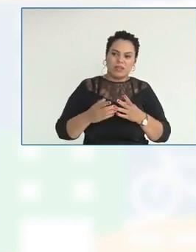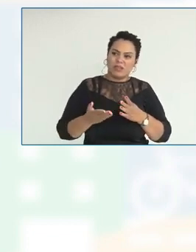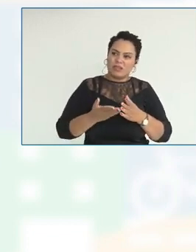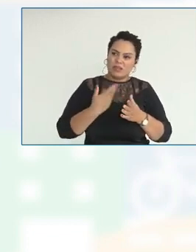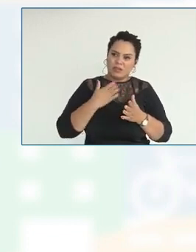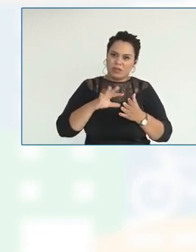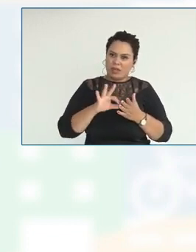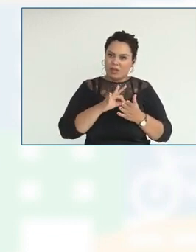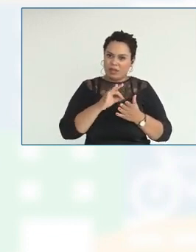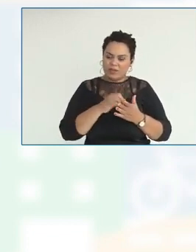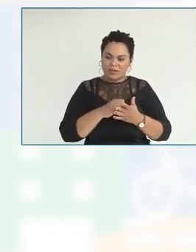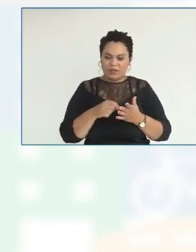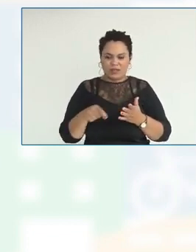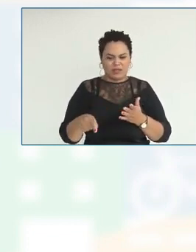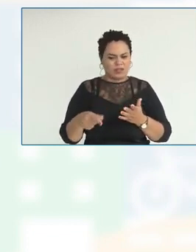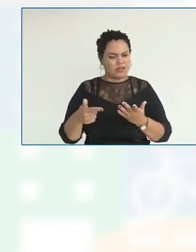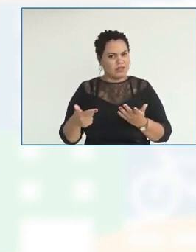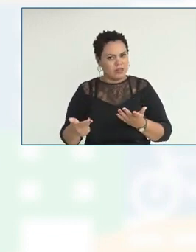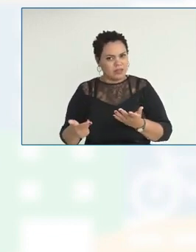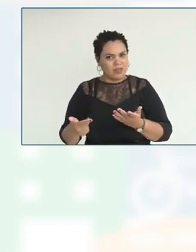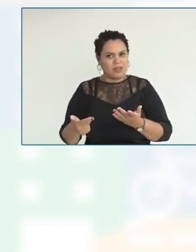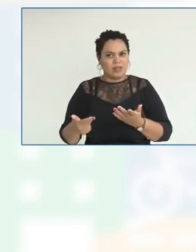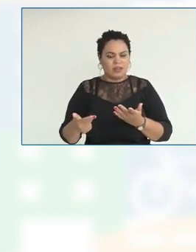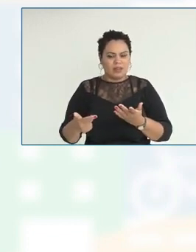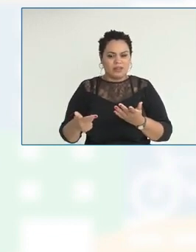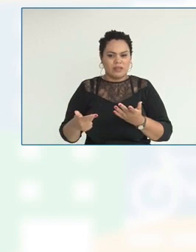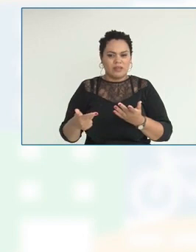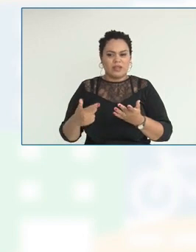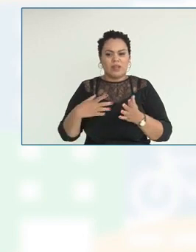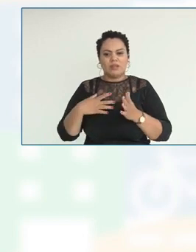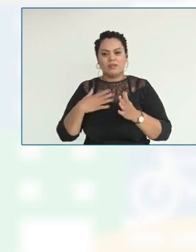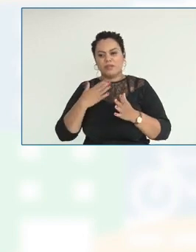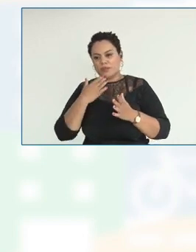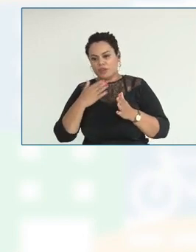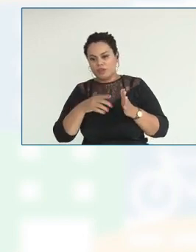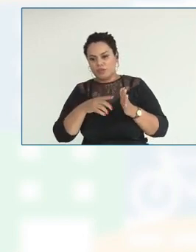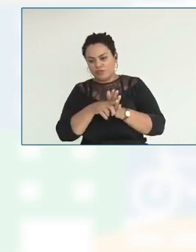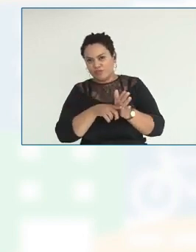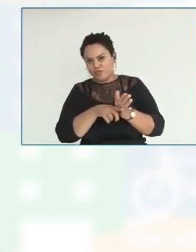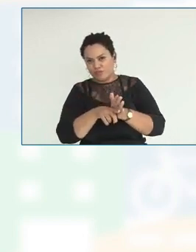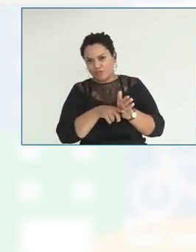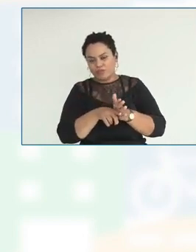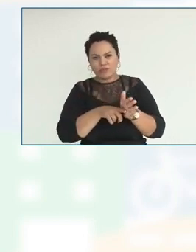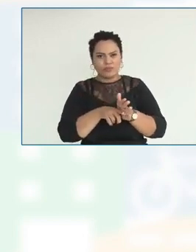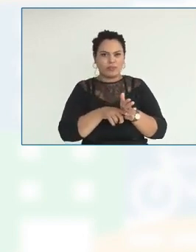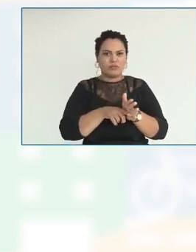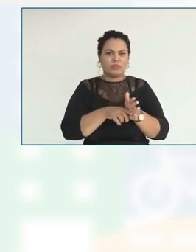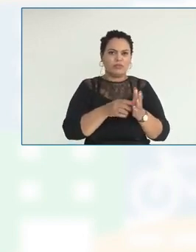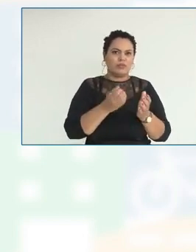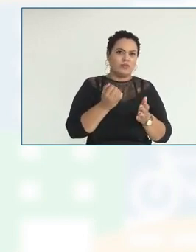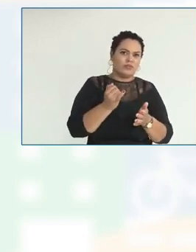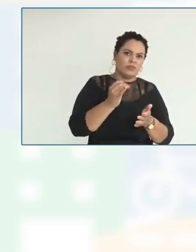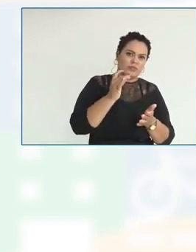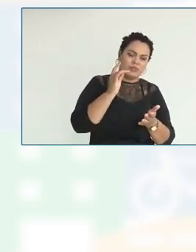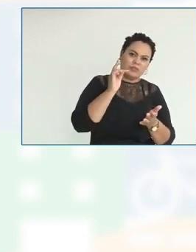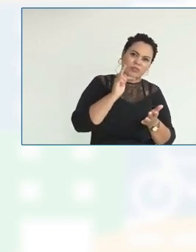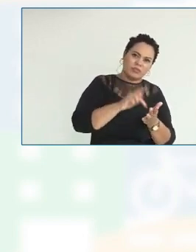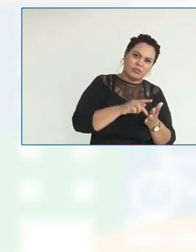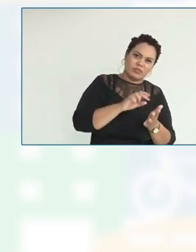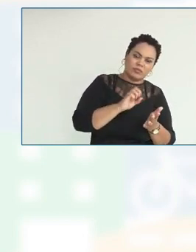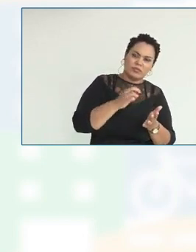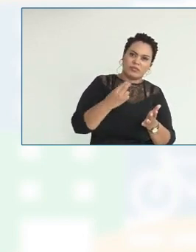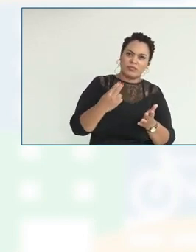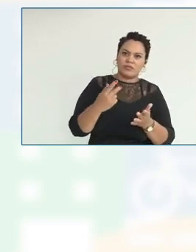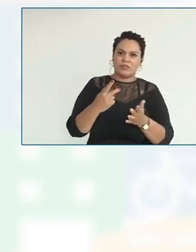do banco, e essas incoerências nós pedimos para investigar e confirmar ou afastar esse